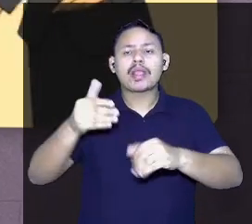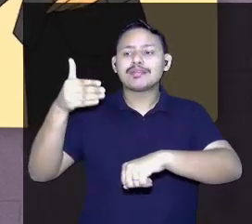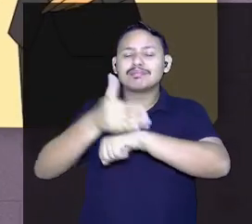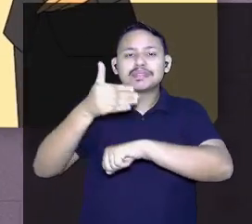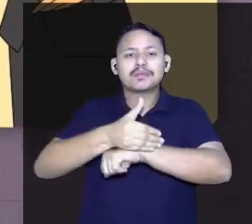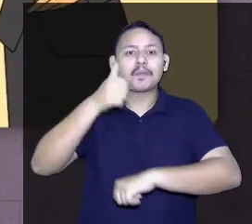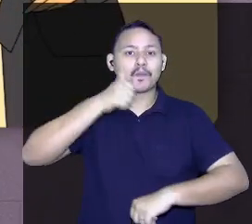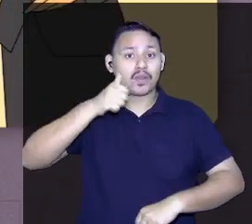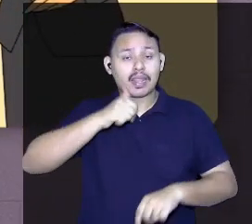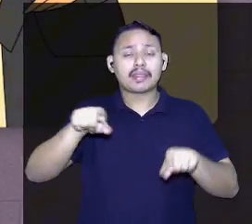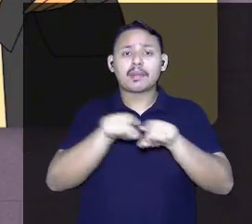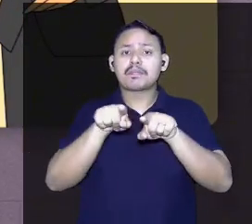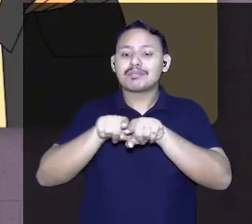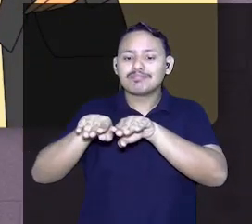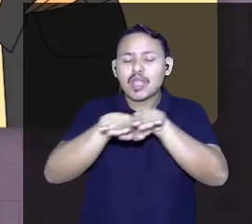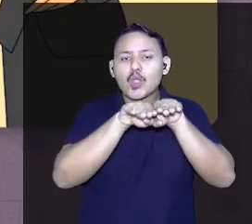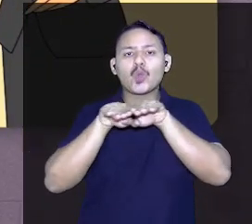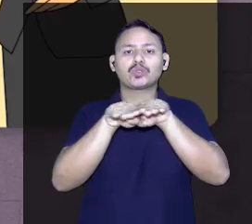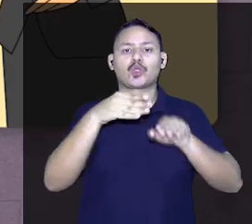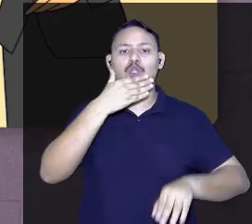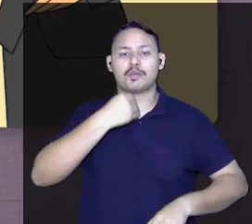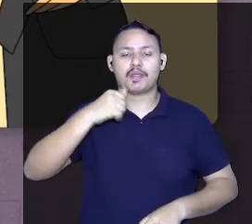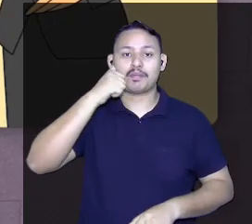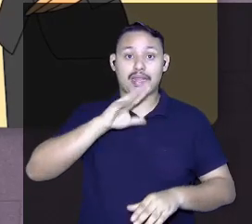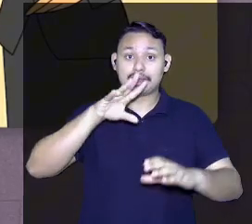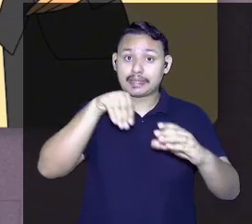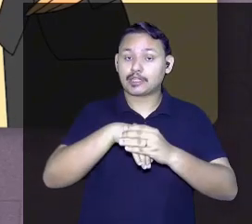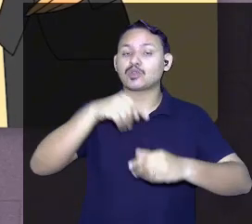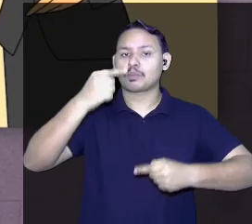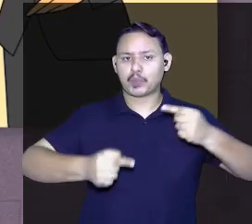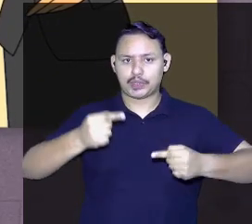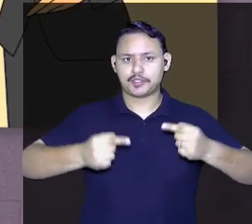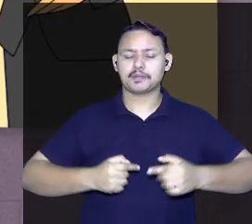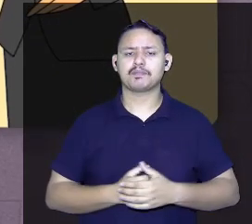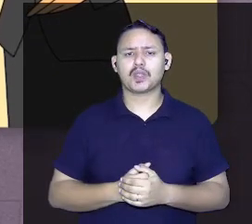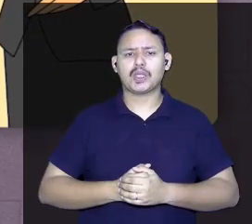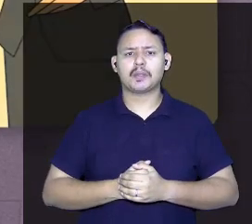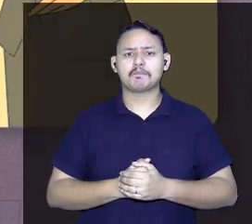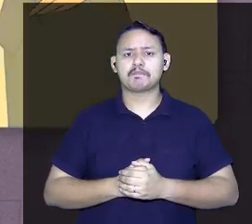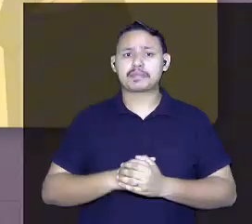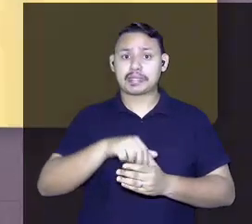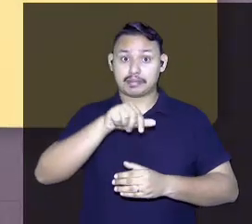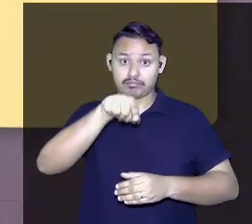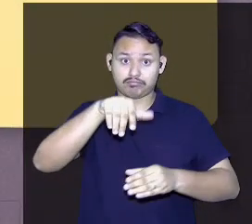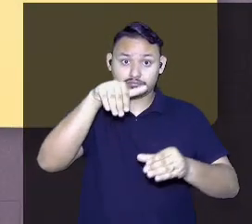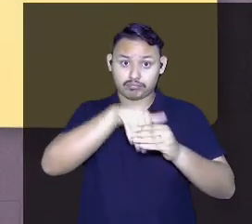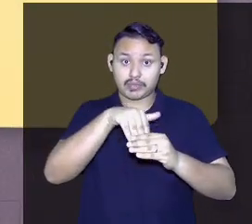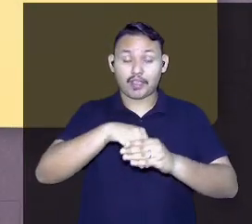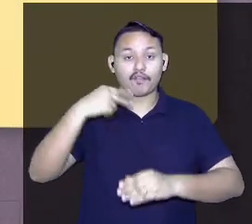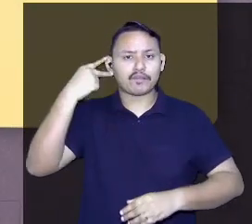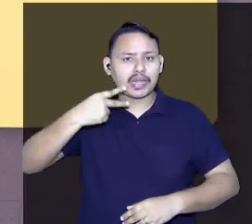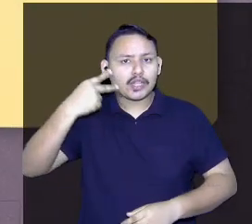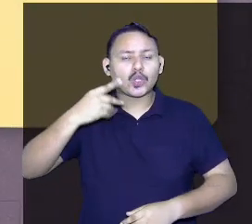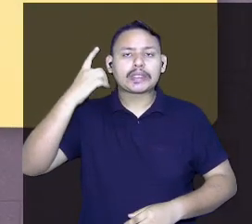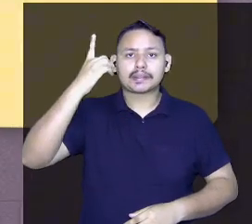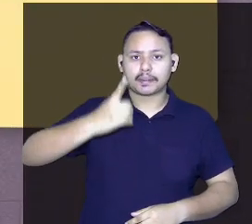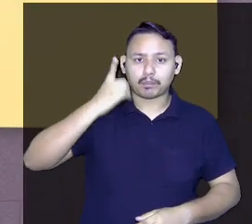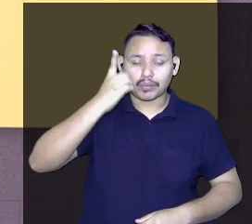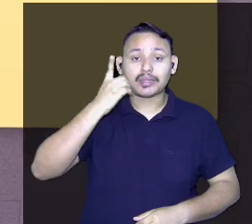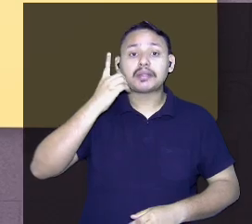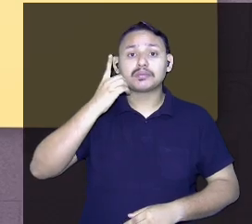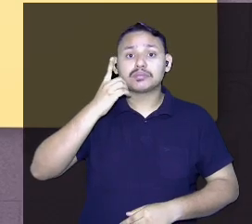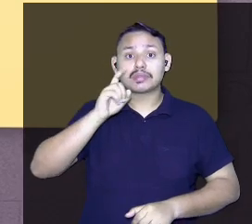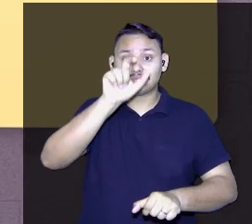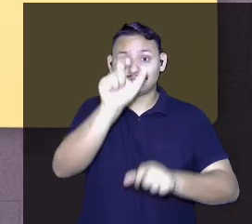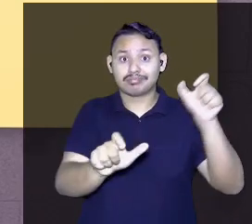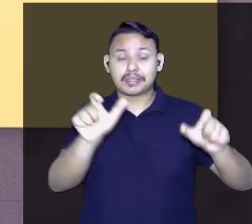para a participação feminina e a promoção da igualdade entre homens e mulheres na política. Ela funciona assim. Nas eleições para